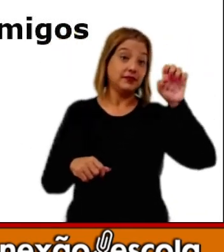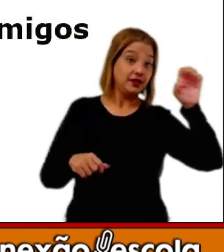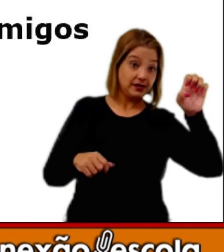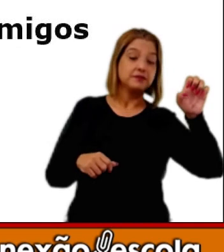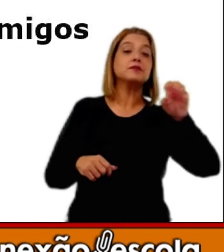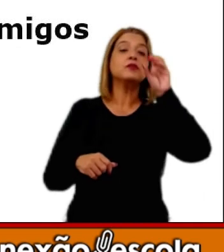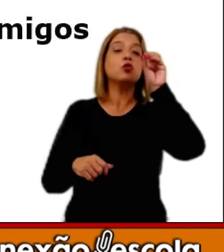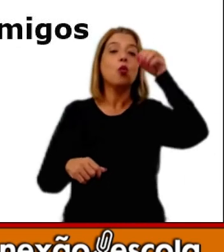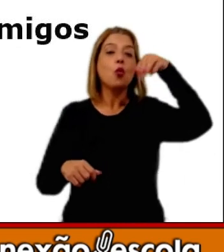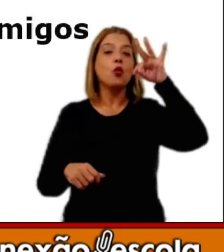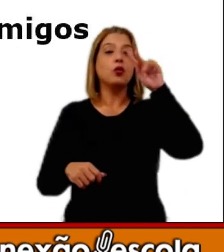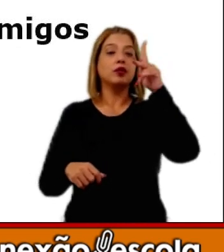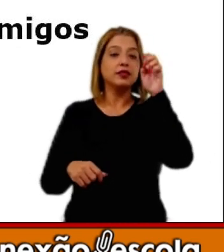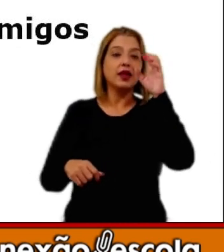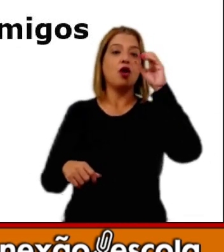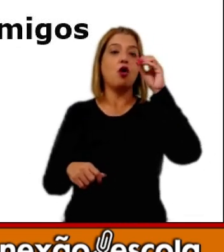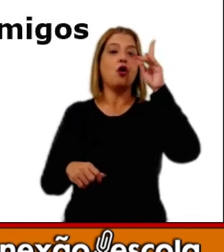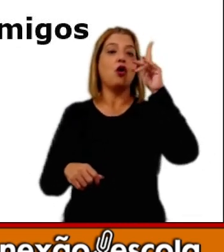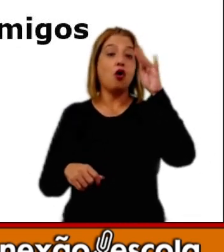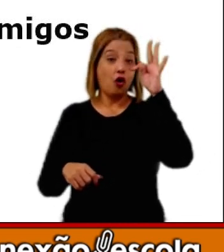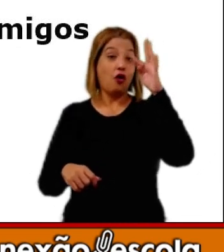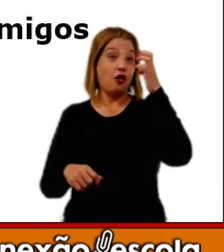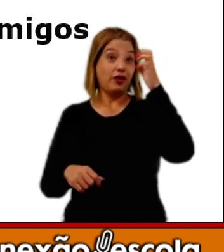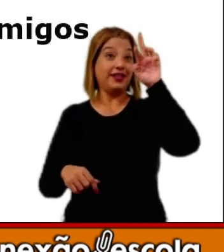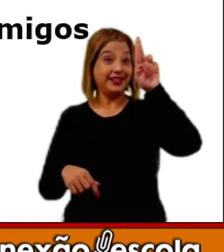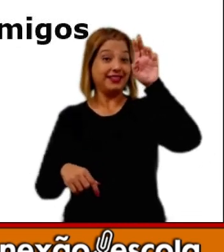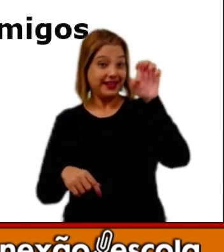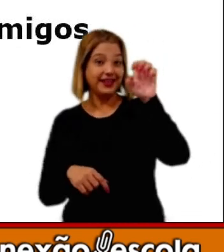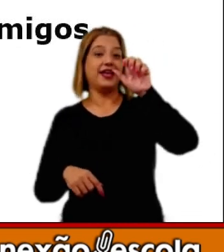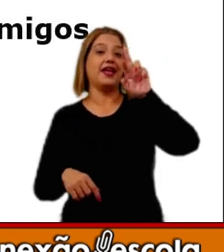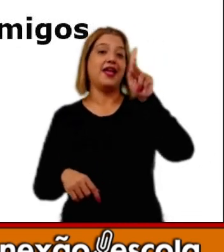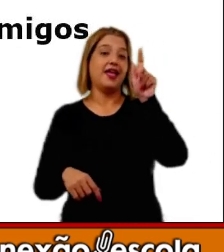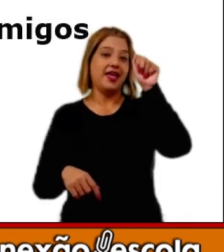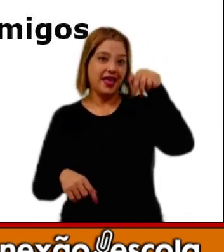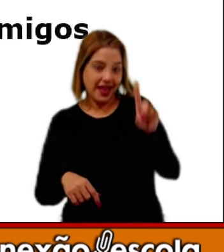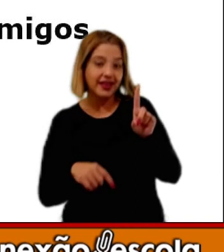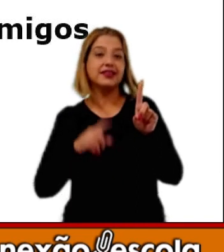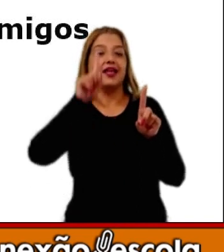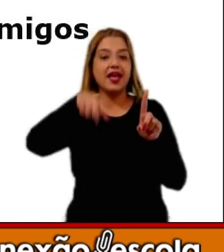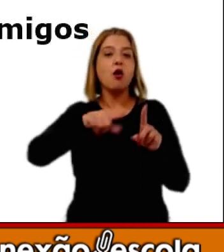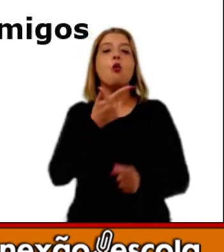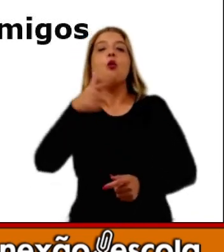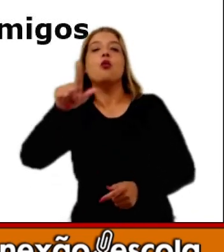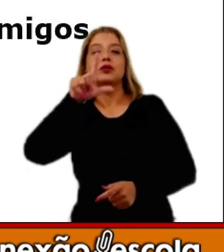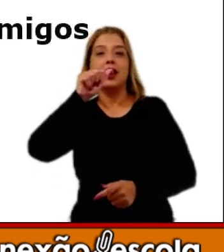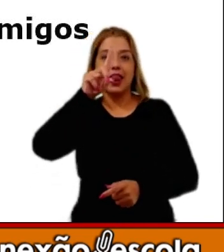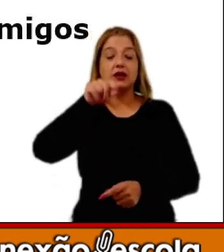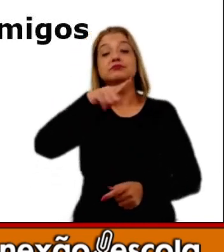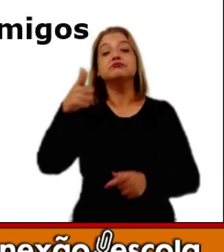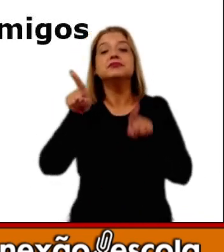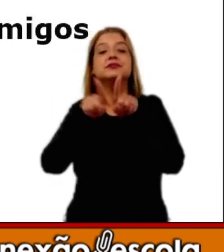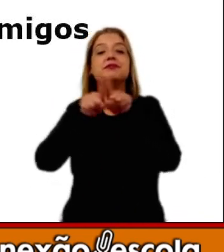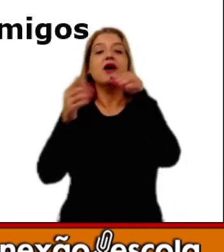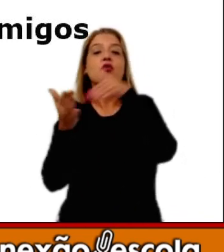nós temos on the other Hand que é por outro lado e nós somos nós também temos um der four que que significa